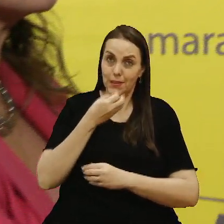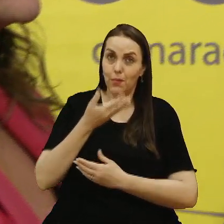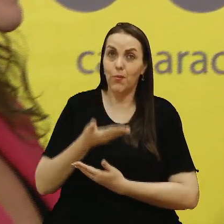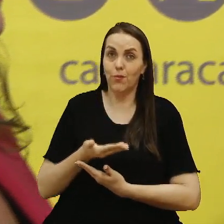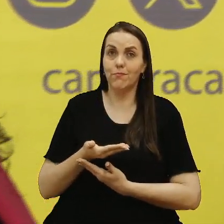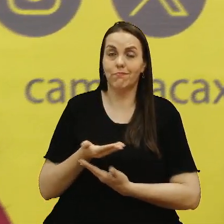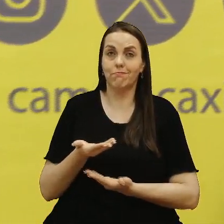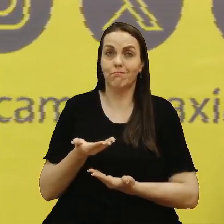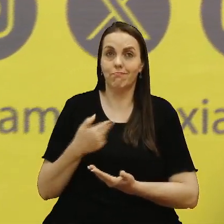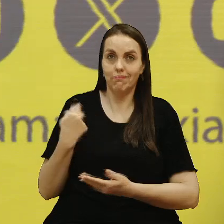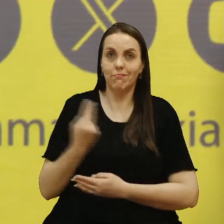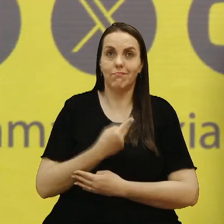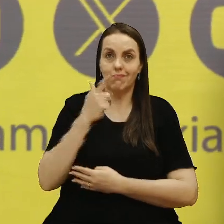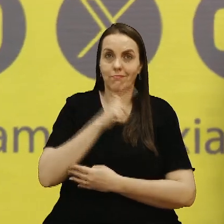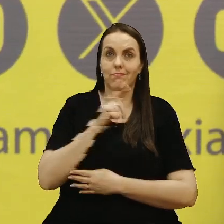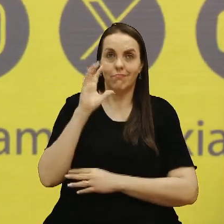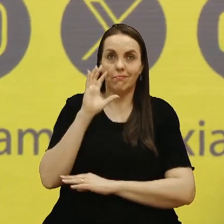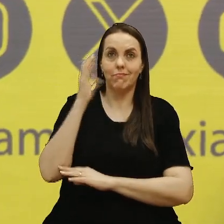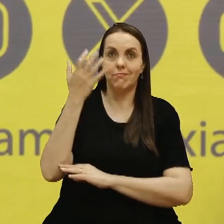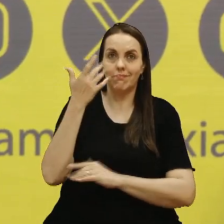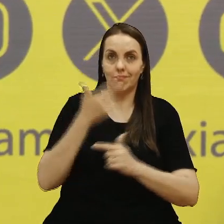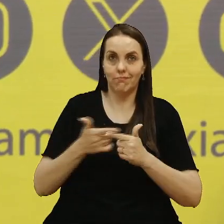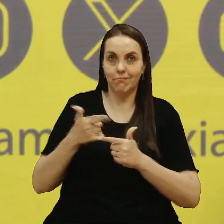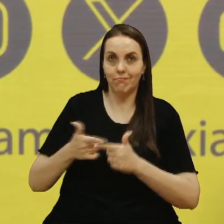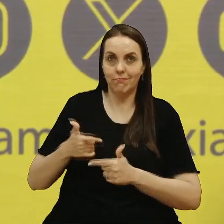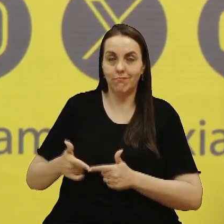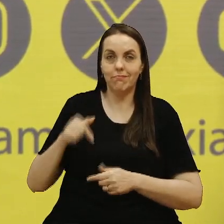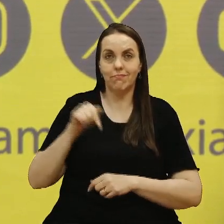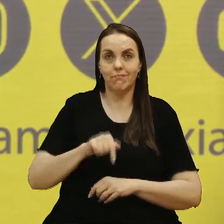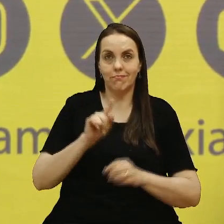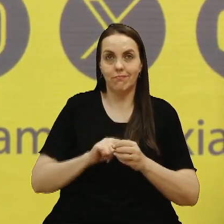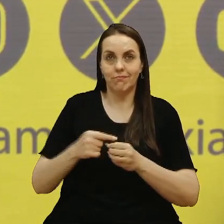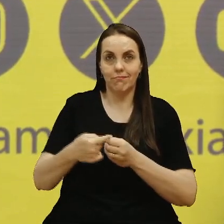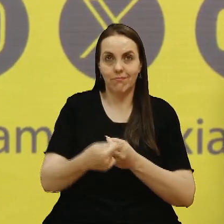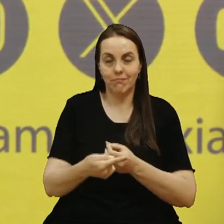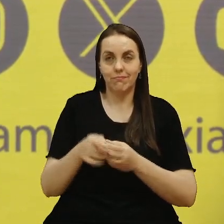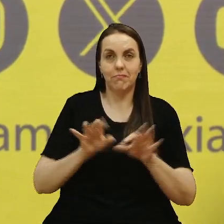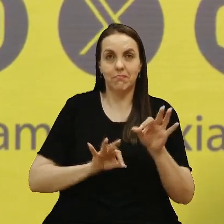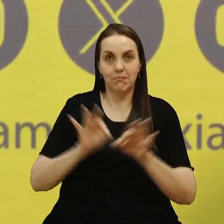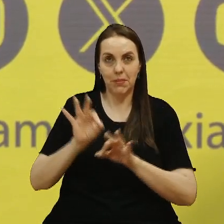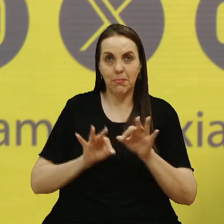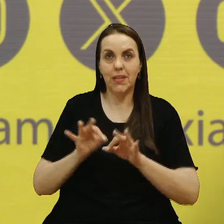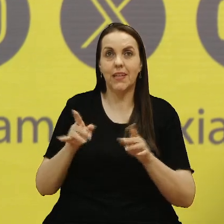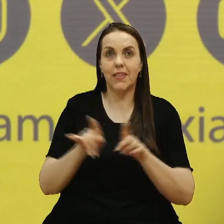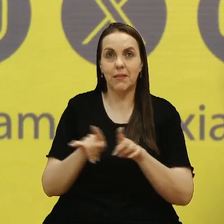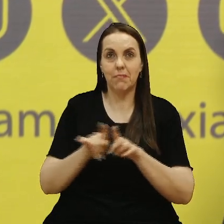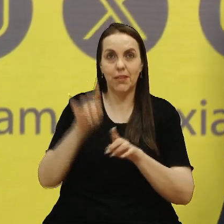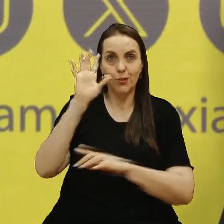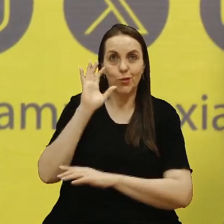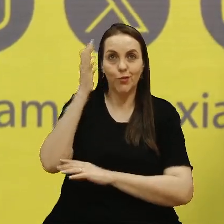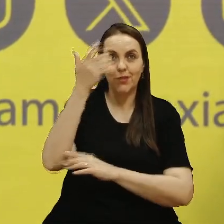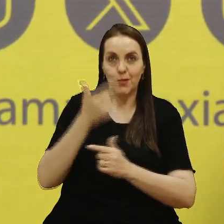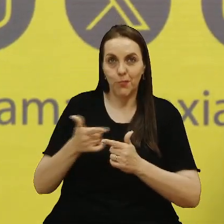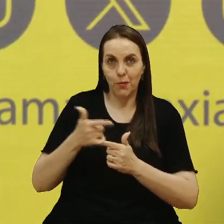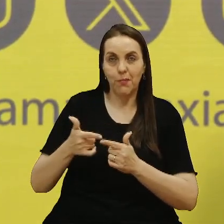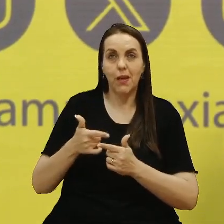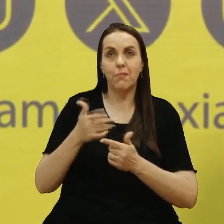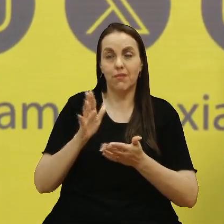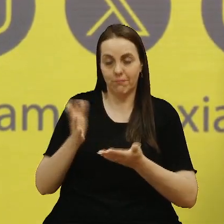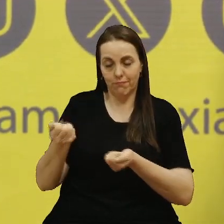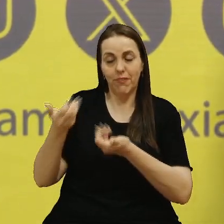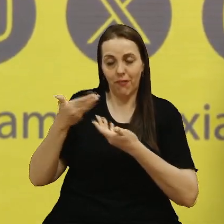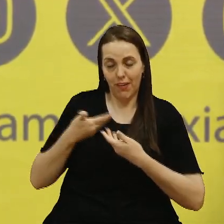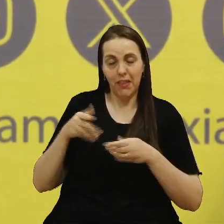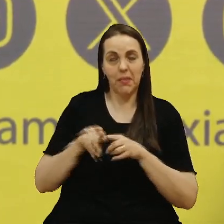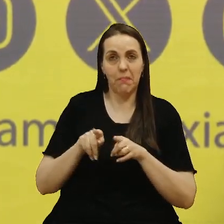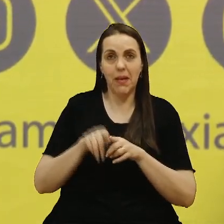gente consegue resolver muitos problemas da nossa cidade e preparar, né, a solução dos problemas que hão de vir, é